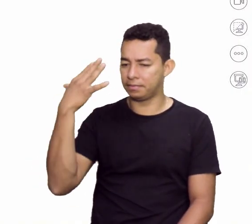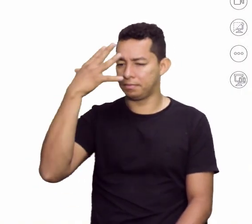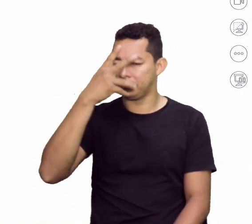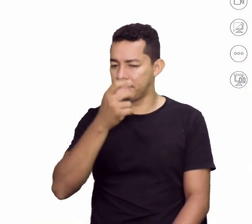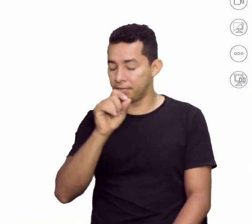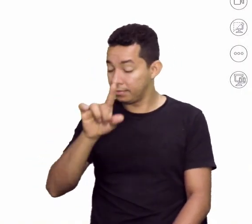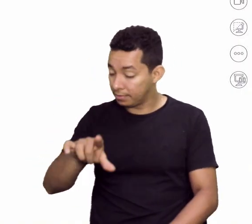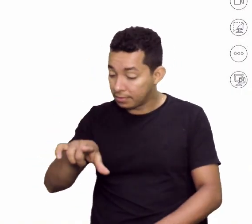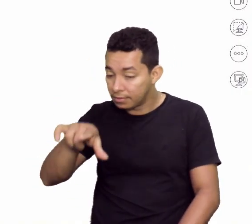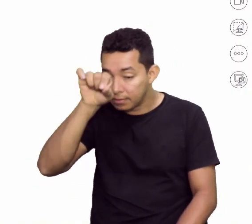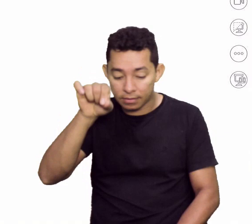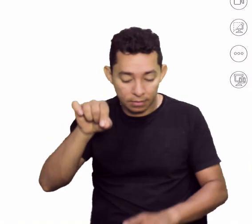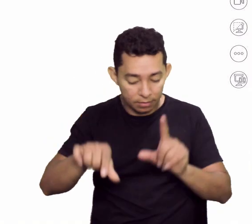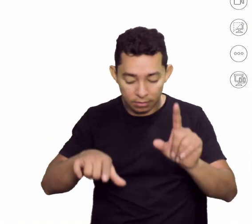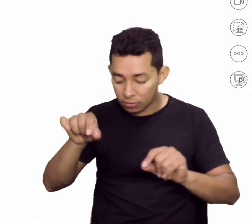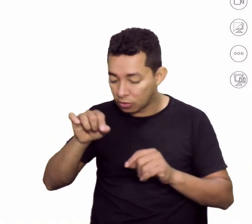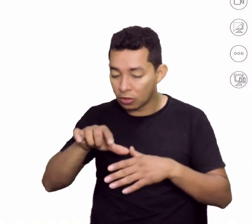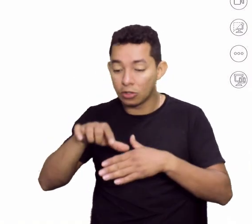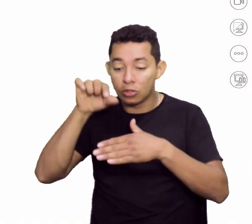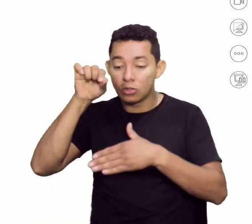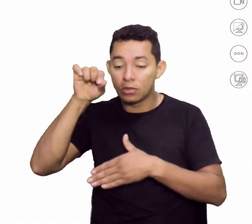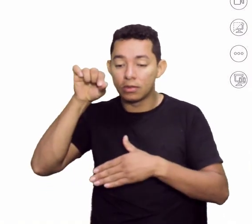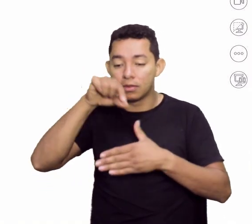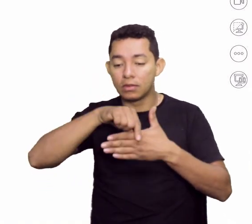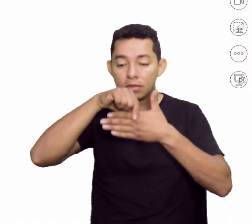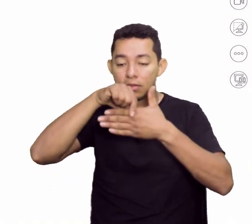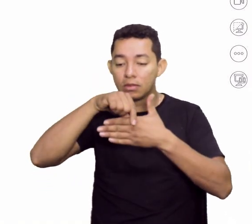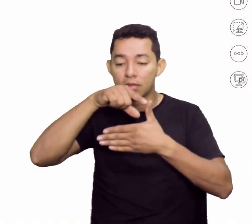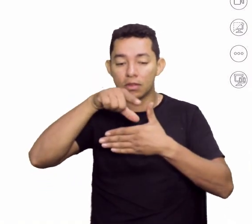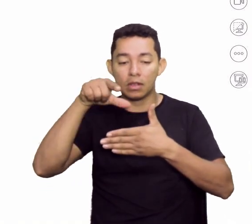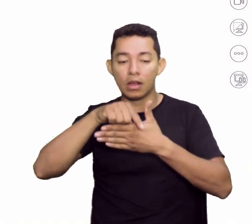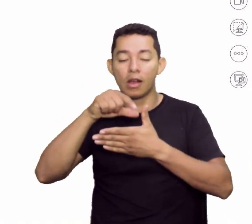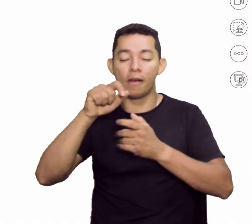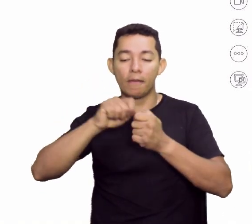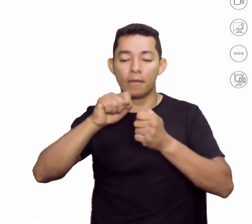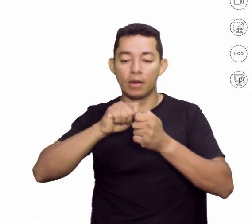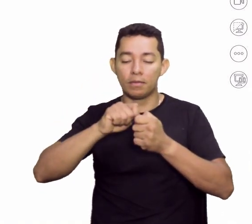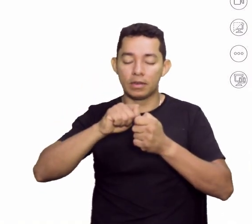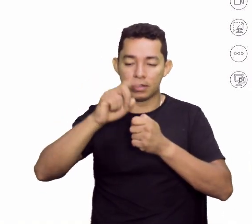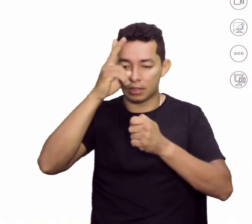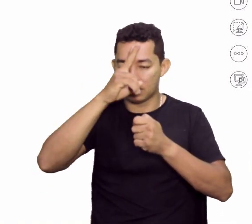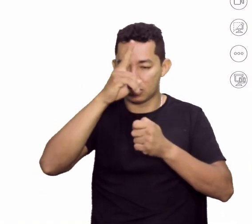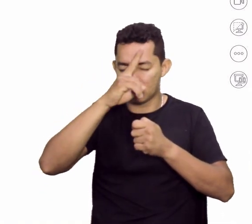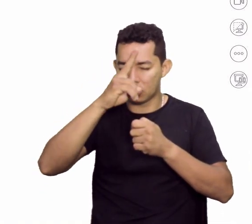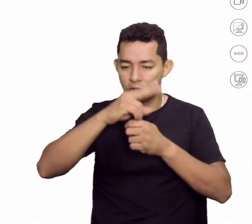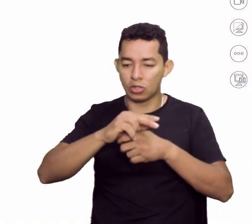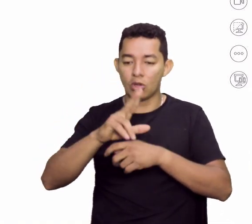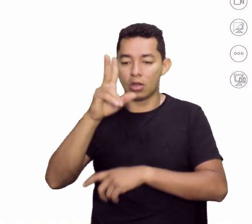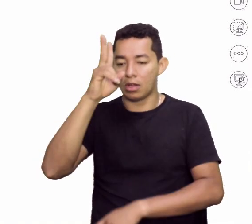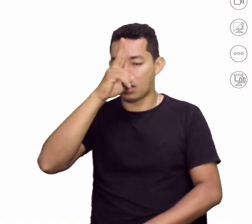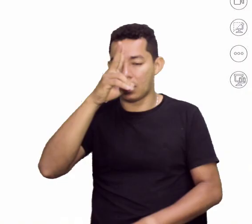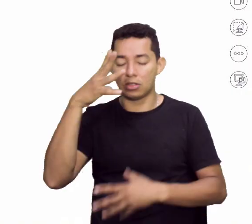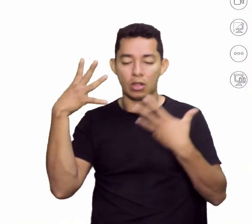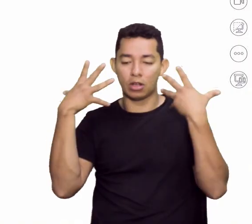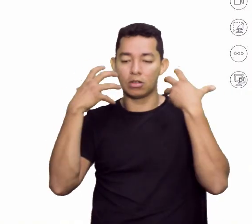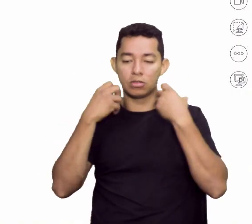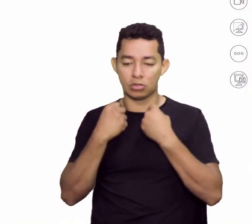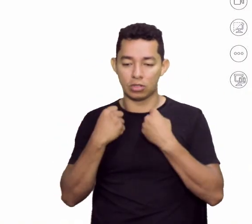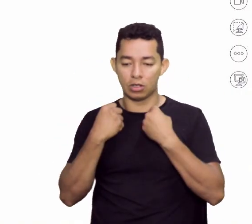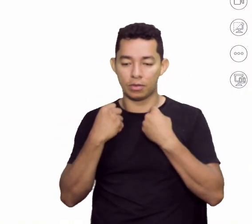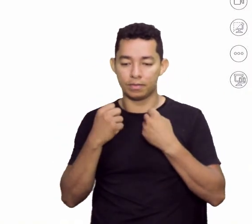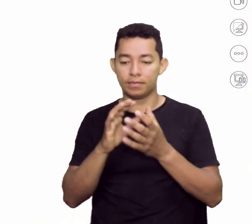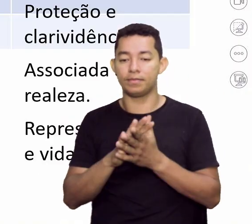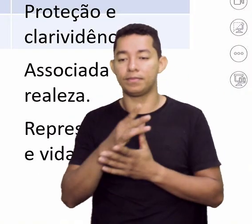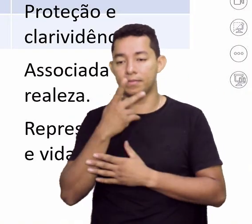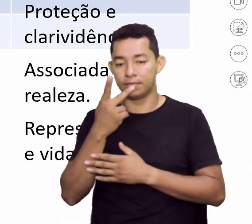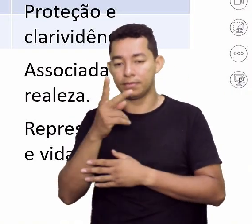esse papel aí quando filmaram a história de Cleópatra, rainha do Egito. Depois eu vou